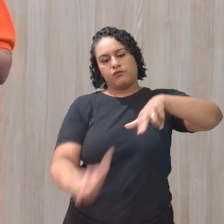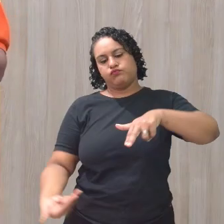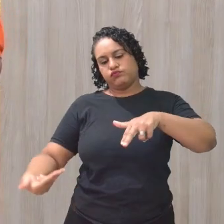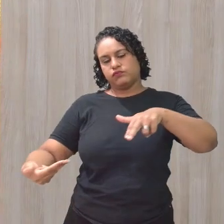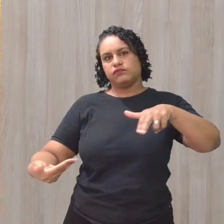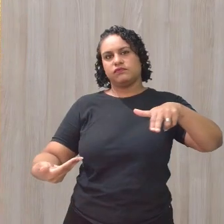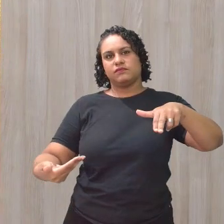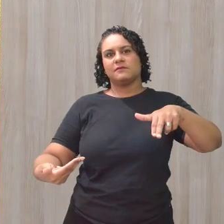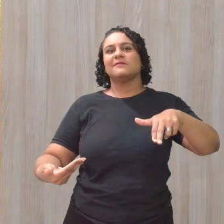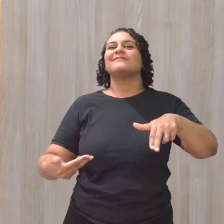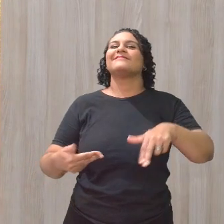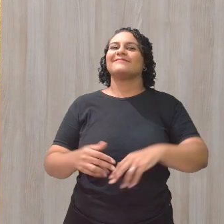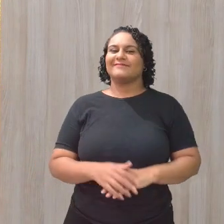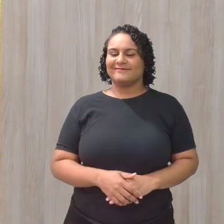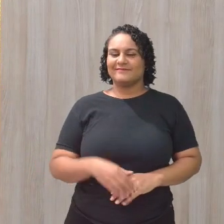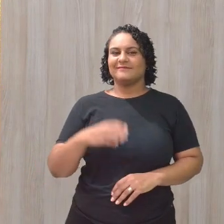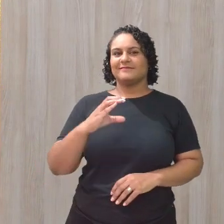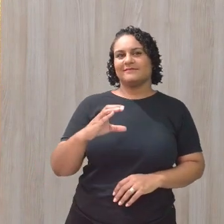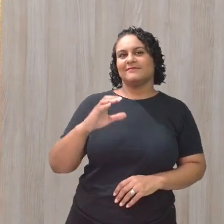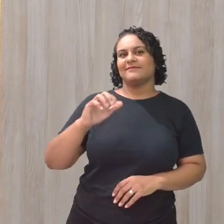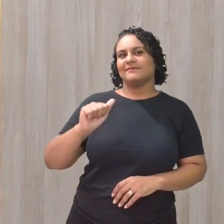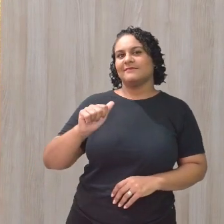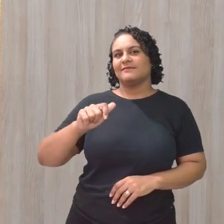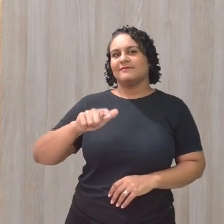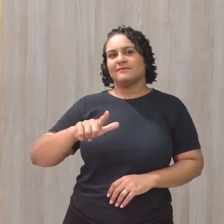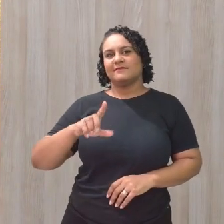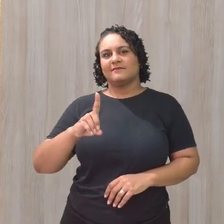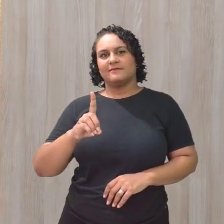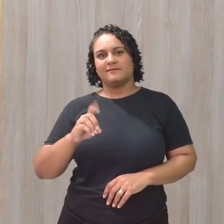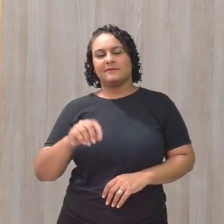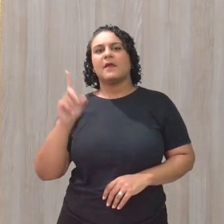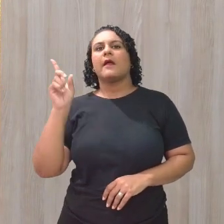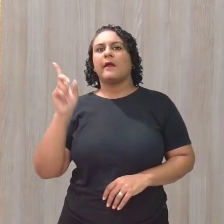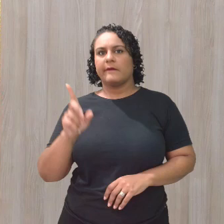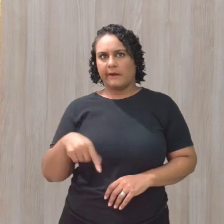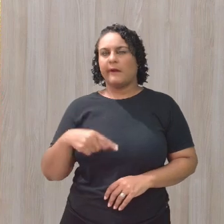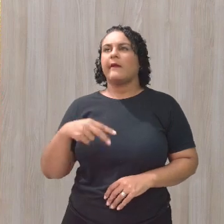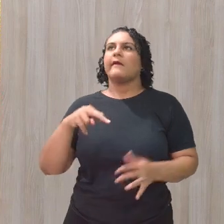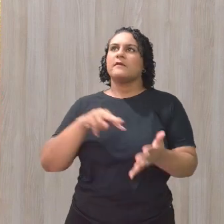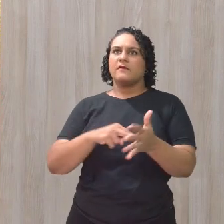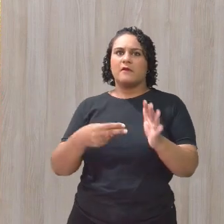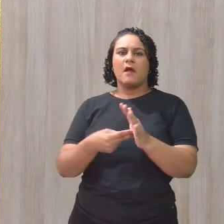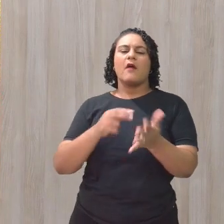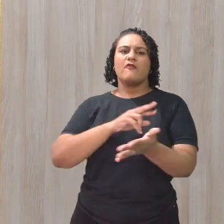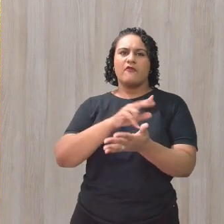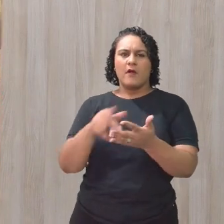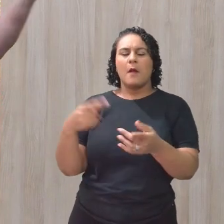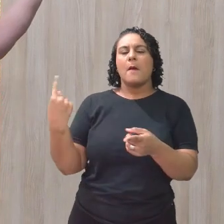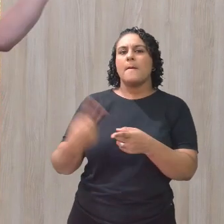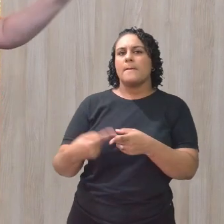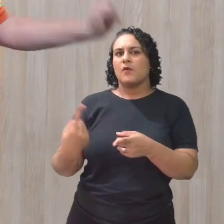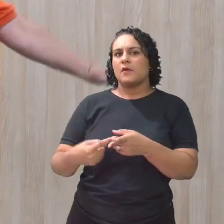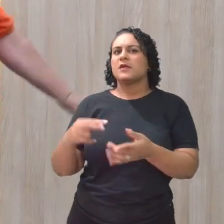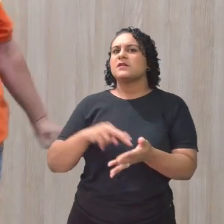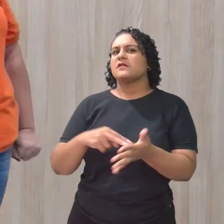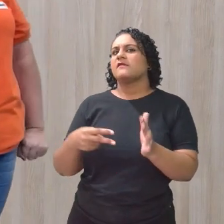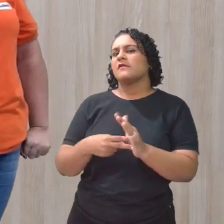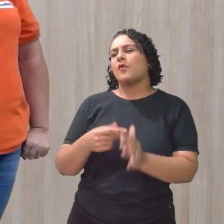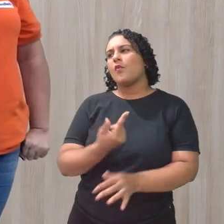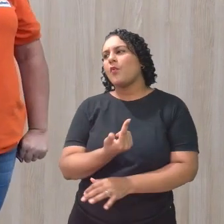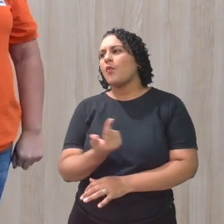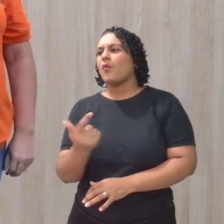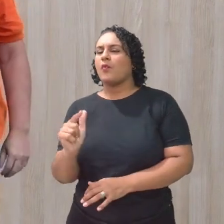percebem que a palavra caldo também é uma palavra polissêmica, né, professora? Porque significa